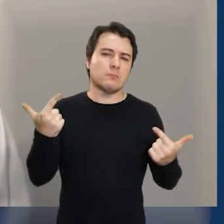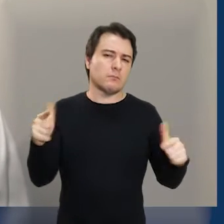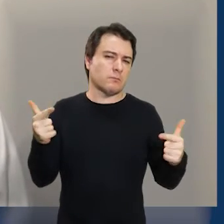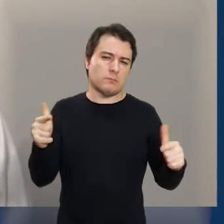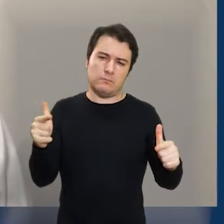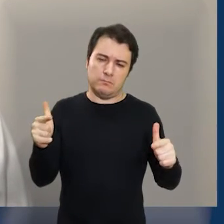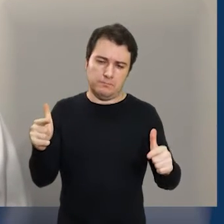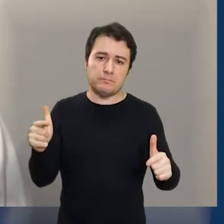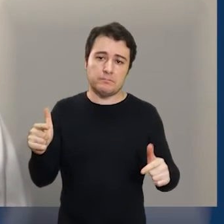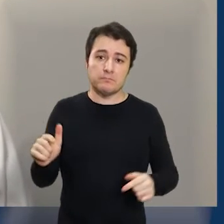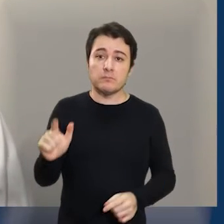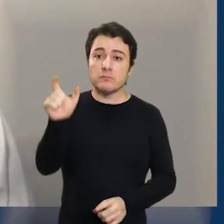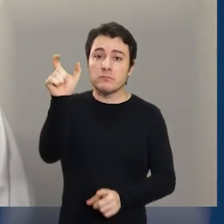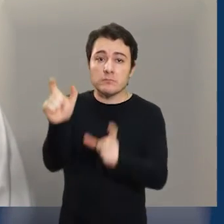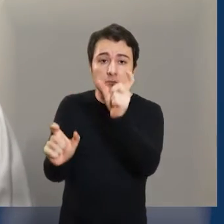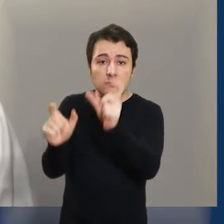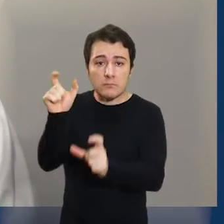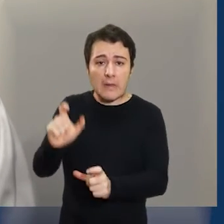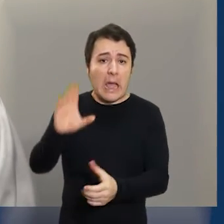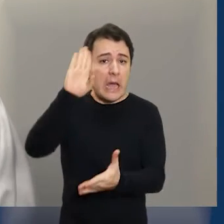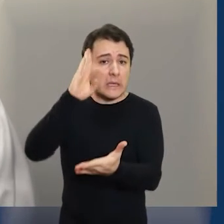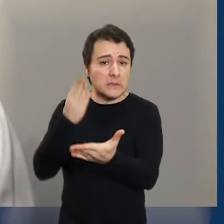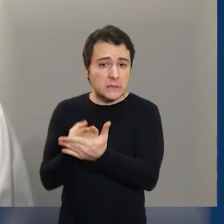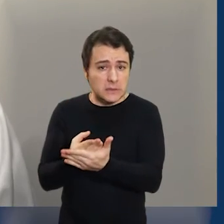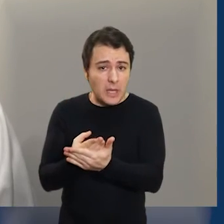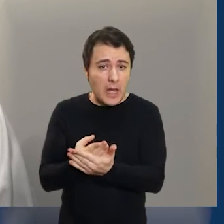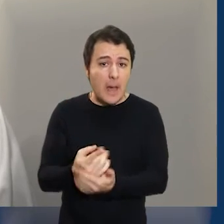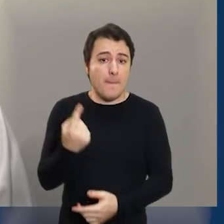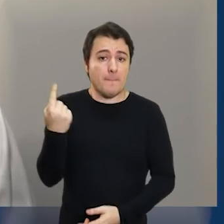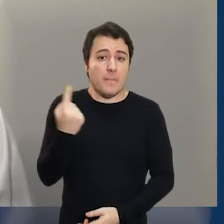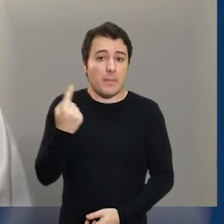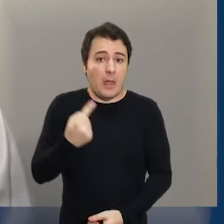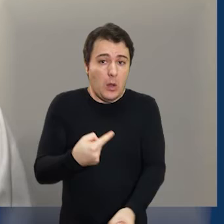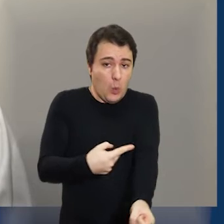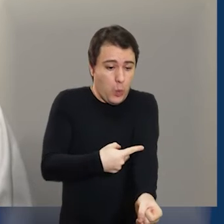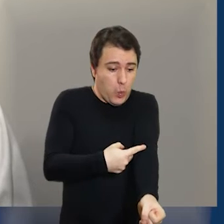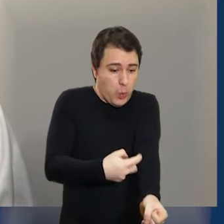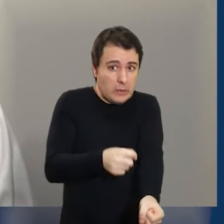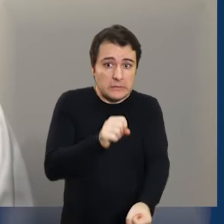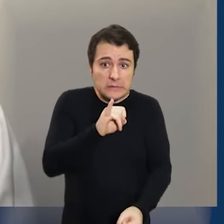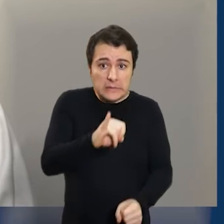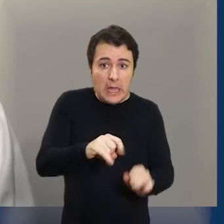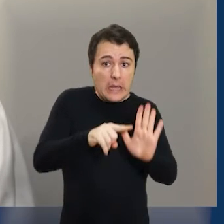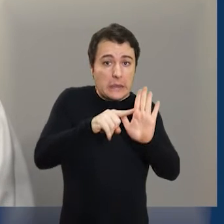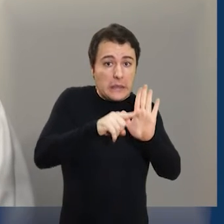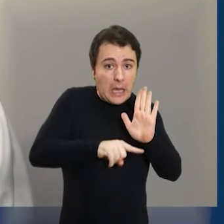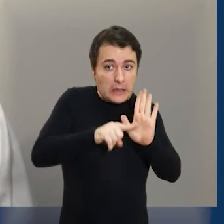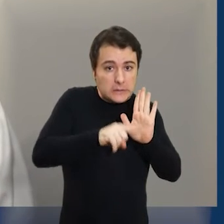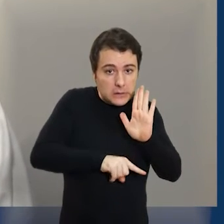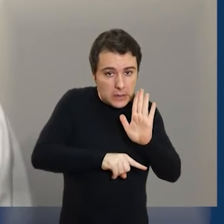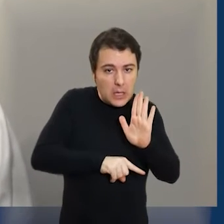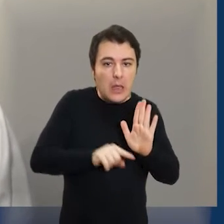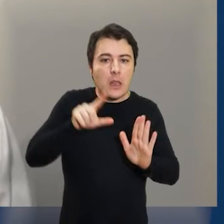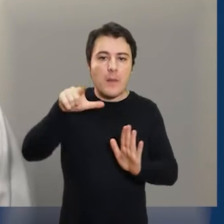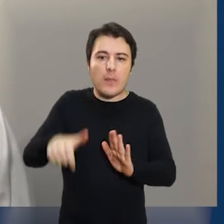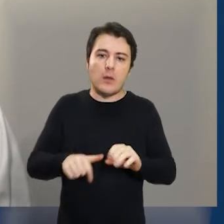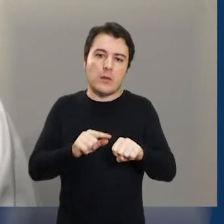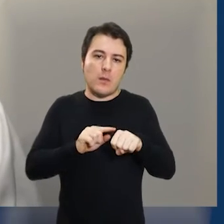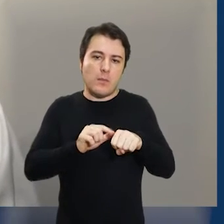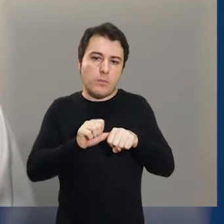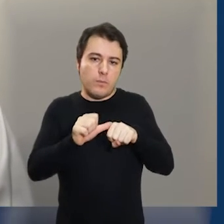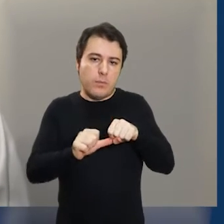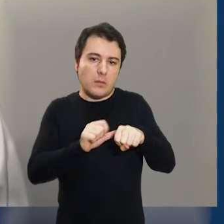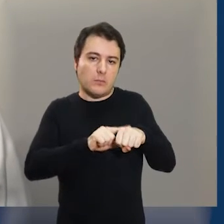por acharem que ele não é importante. Muitos até acreditam que ele só deve ser realizado a partir de uma alteração do exame de